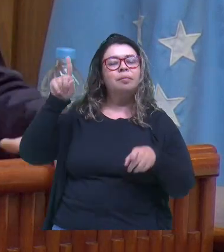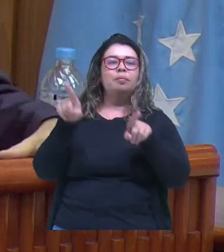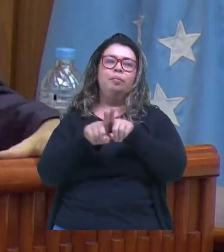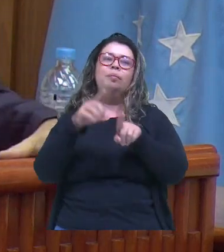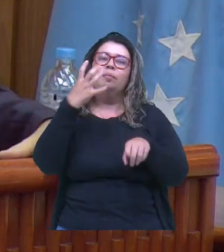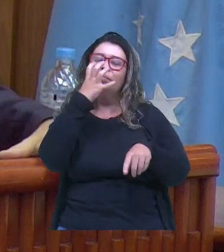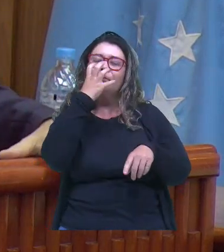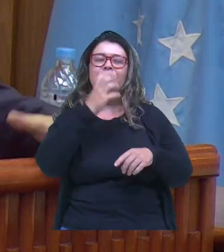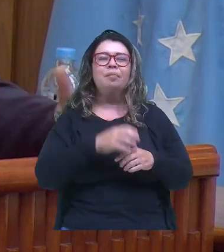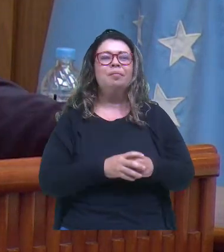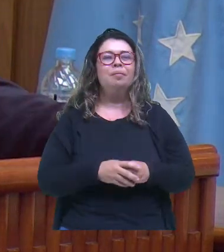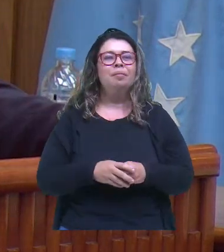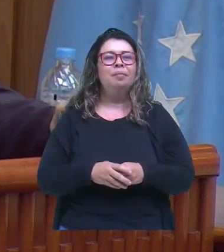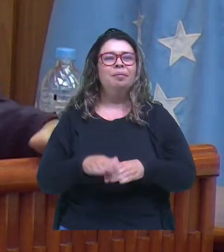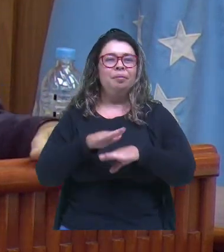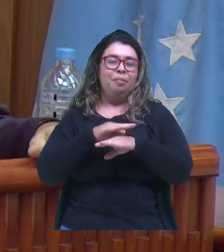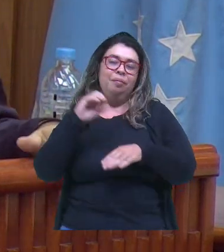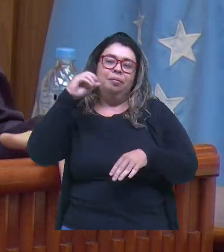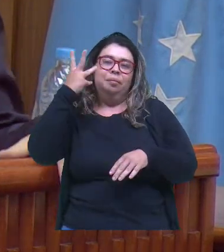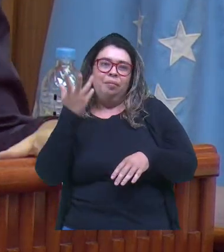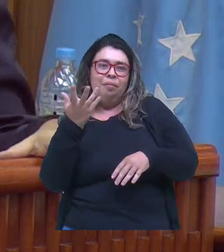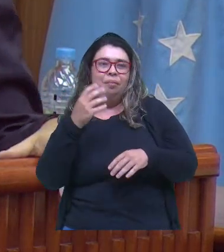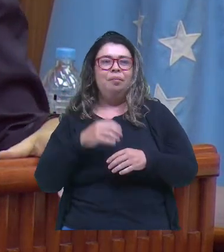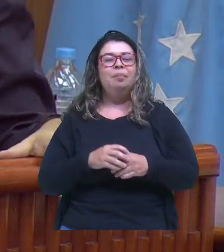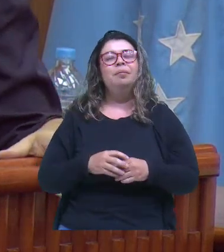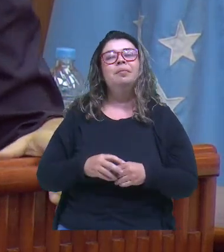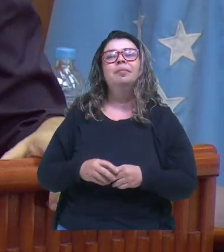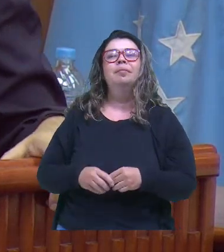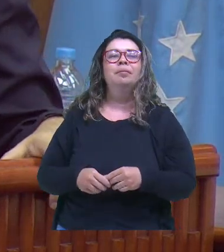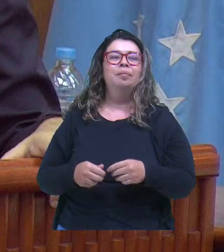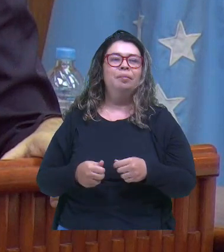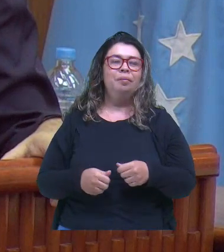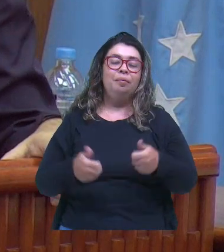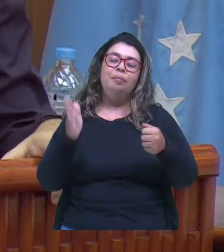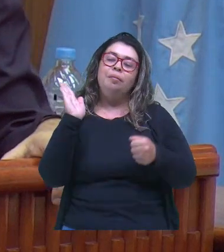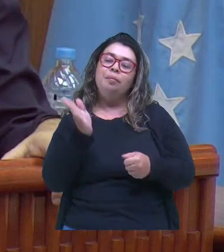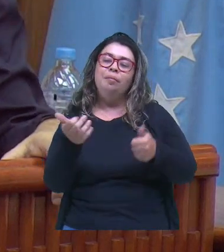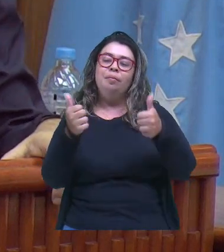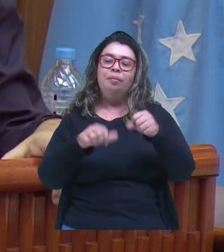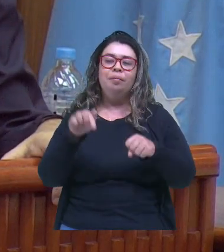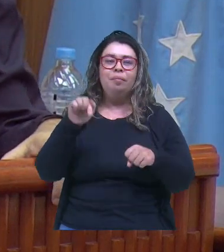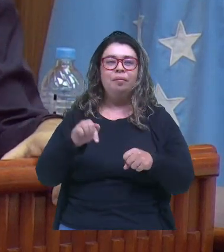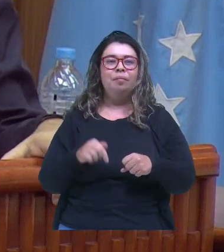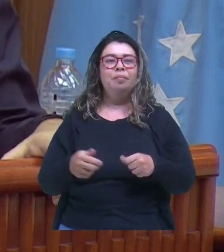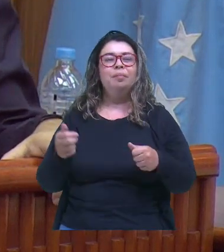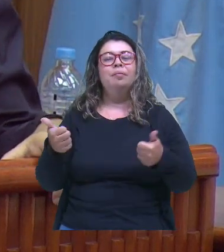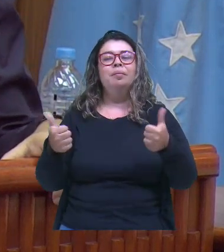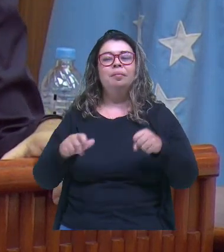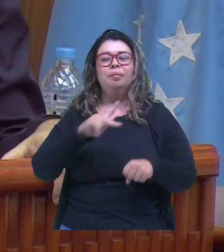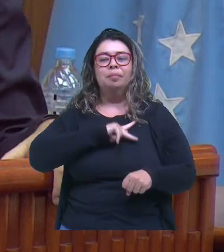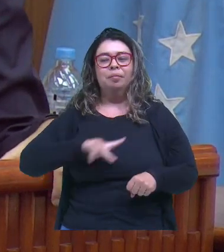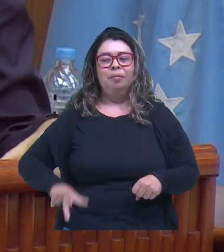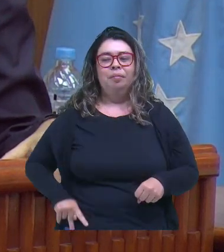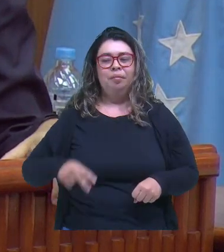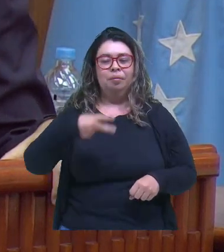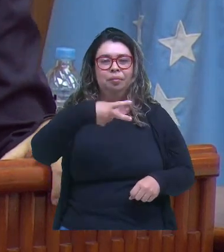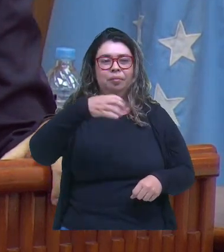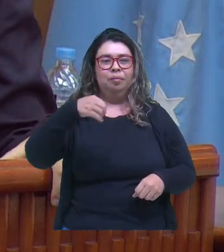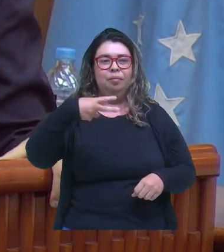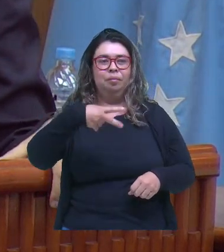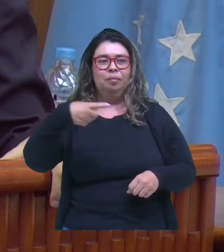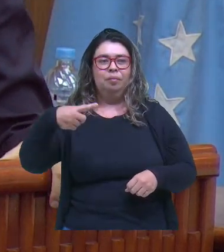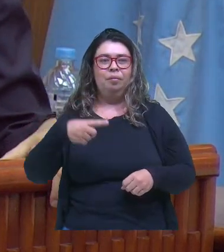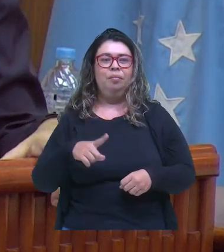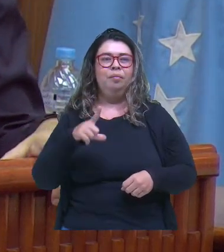né, acabou acontecendo, por conta da experiência, por conta de estar aqui, de ter assumido a presidência em 2021 e ter encontrado